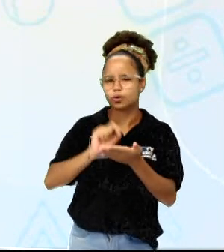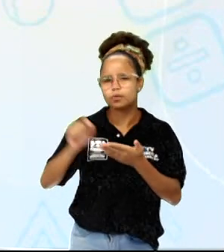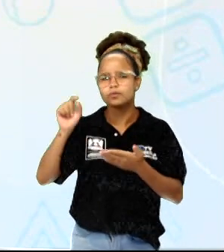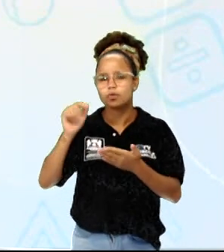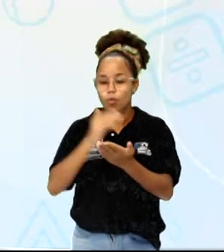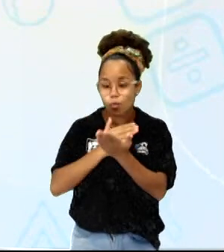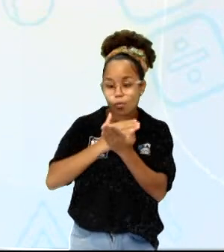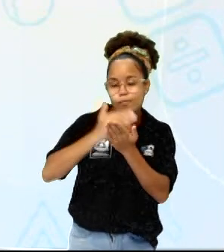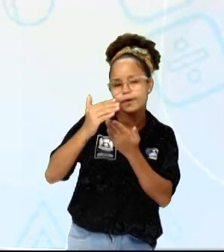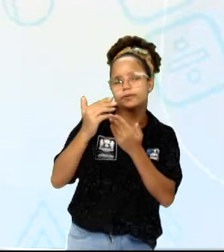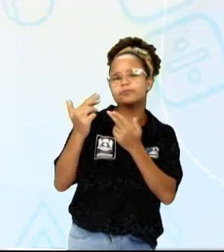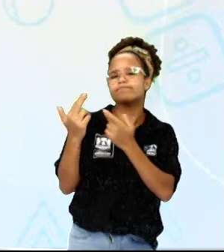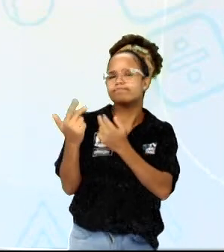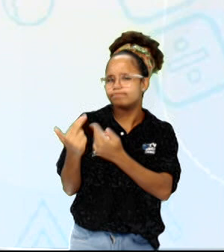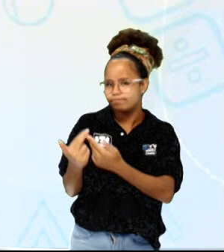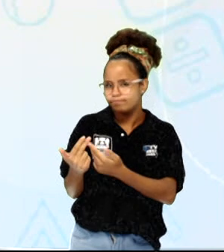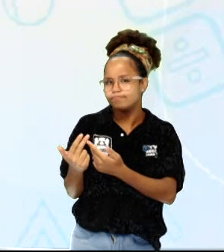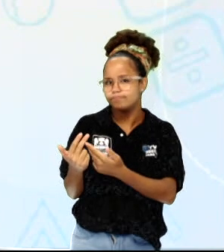de igualdade,